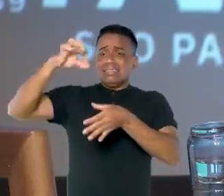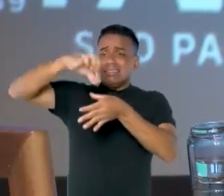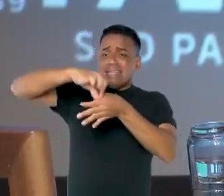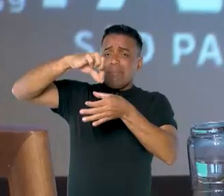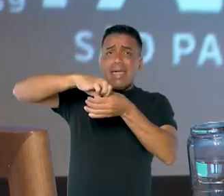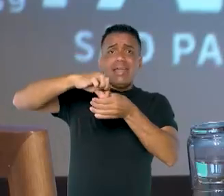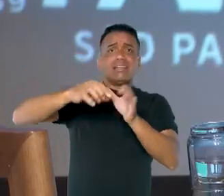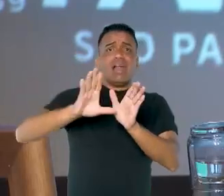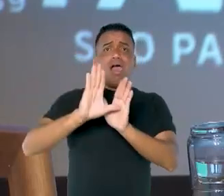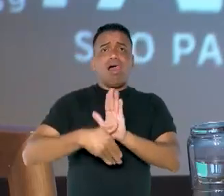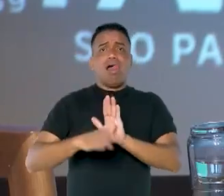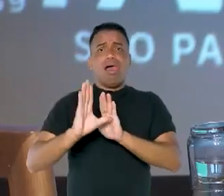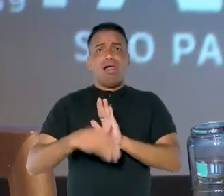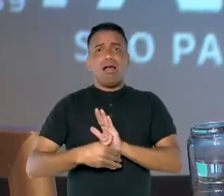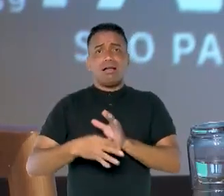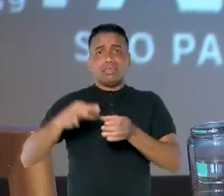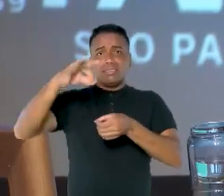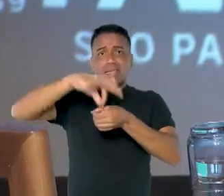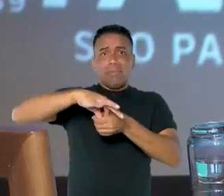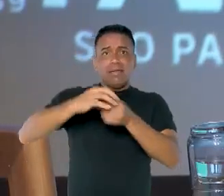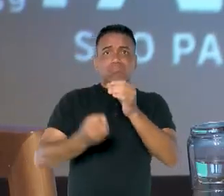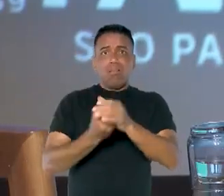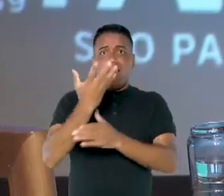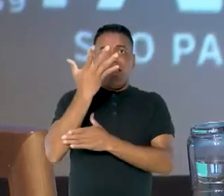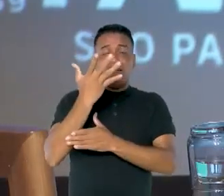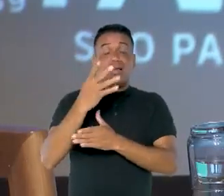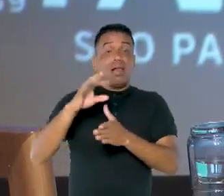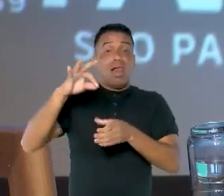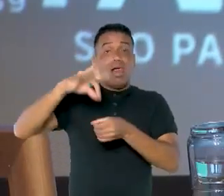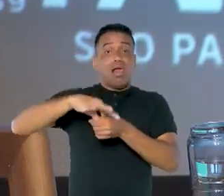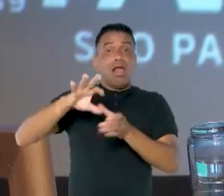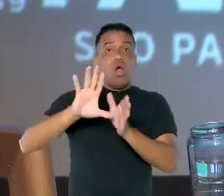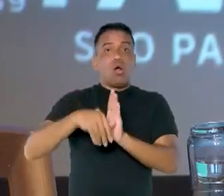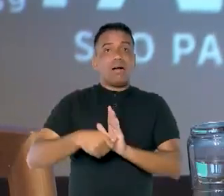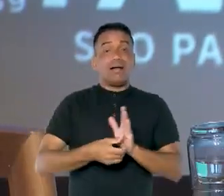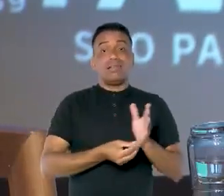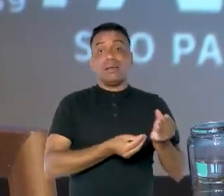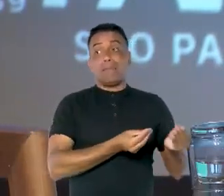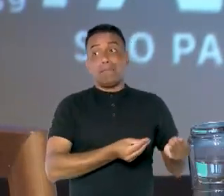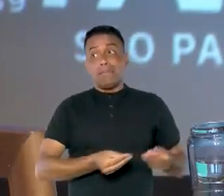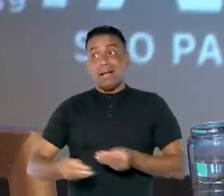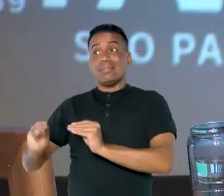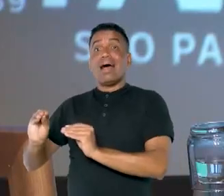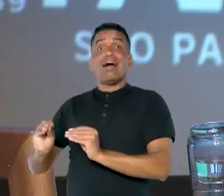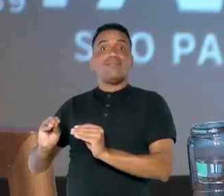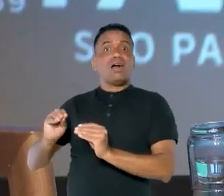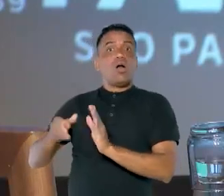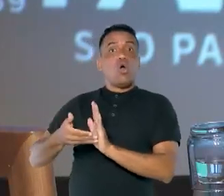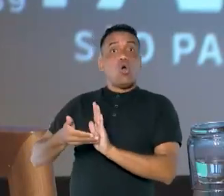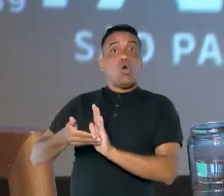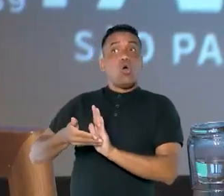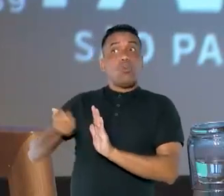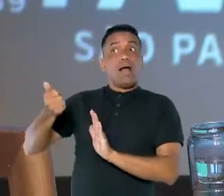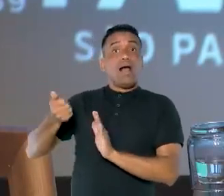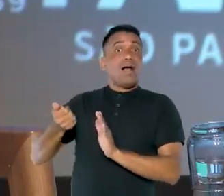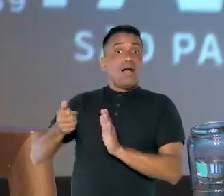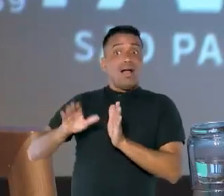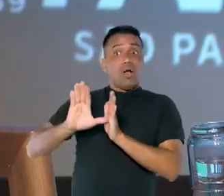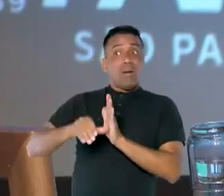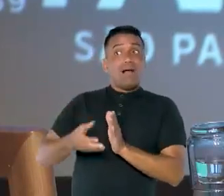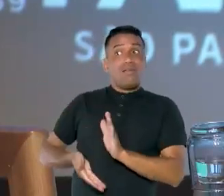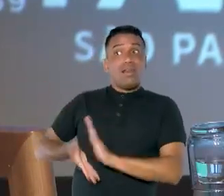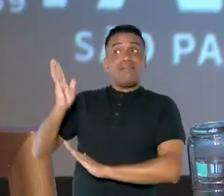roubadas. E as sementes roubadas foram enviadas para a Ásia, onde começou também uma produção